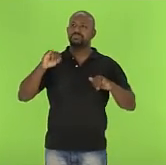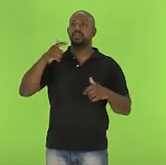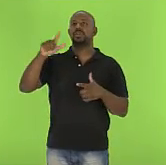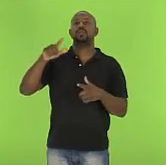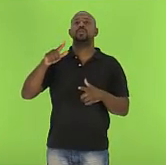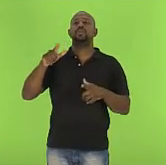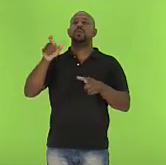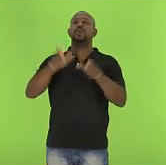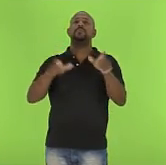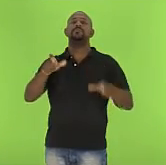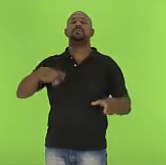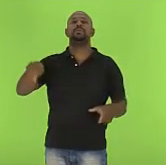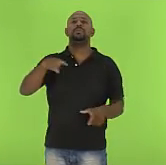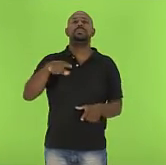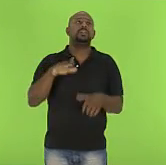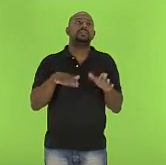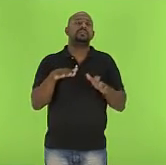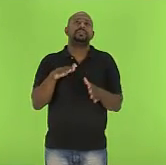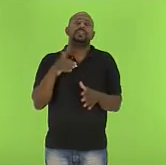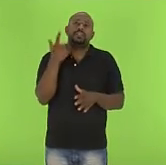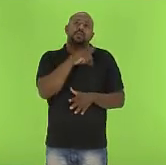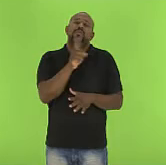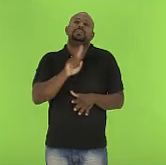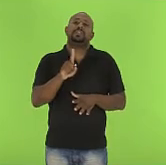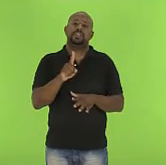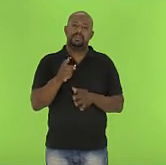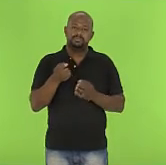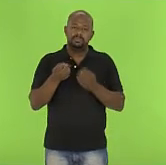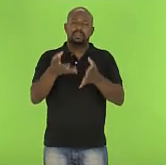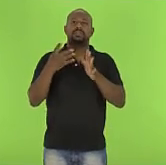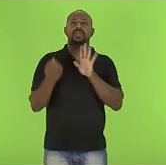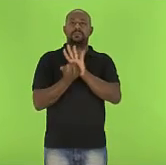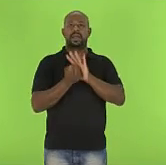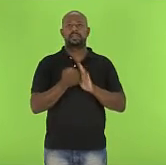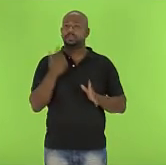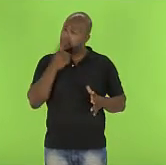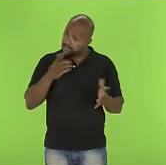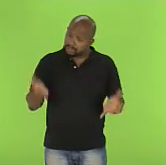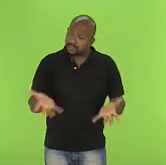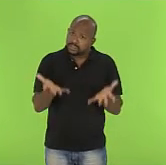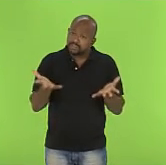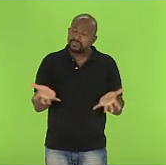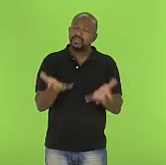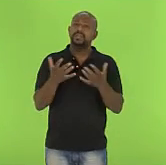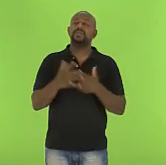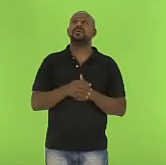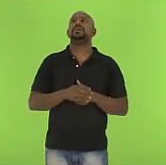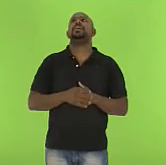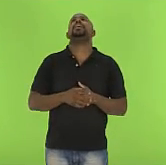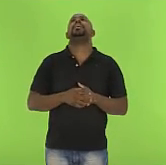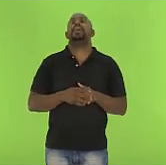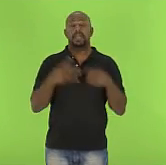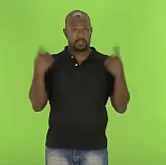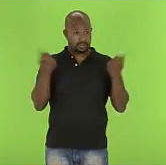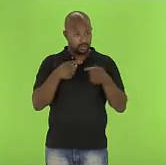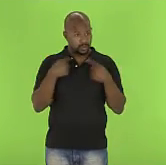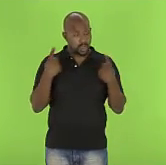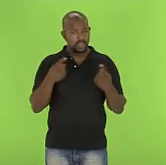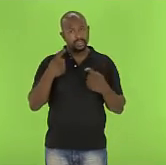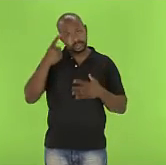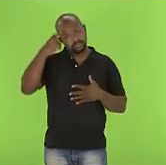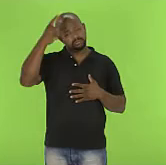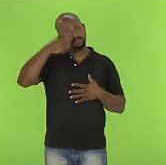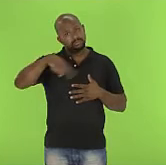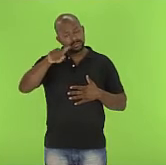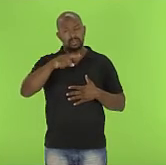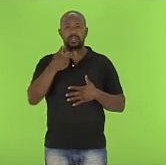chegando, talvez, em públicos que você não chegaria com a sua marca, né? E você está incentivando a